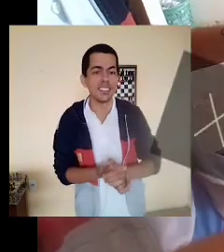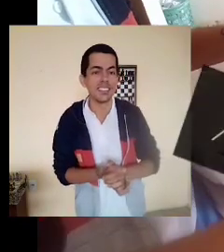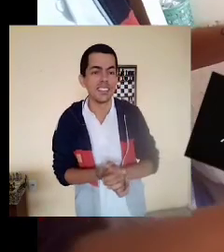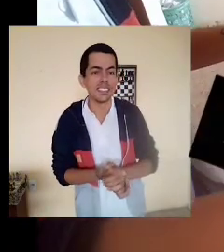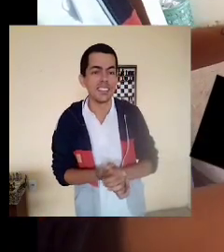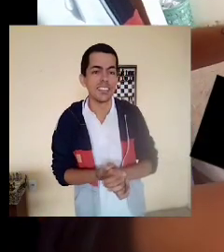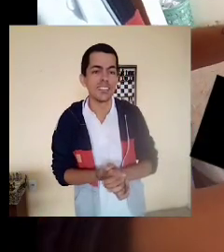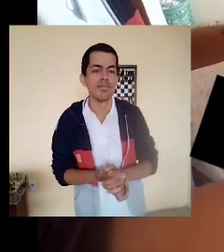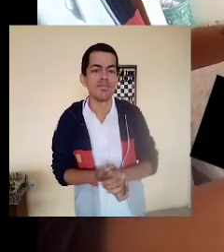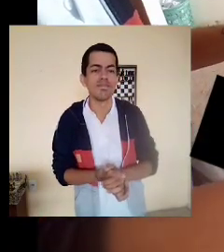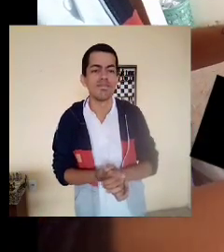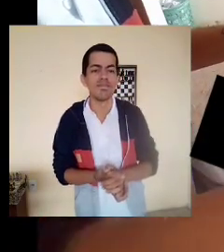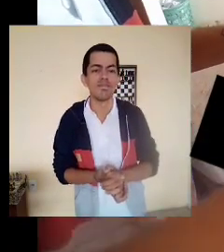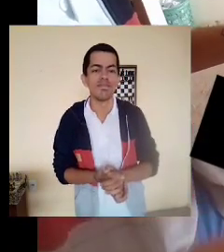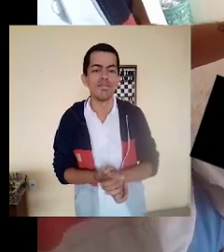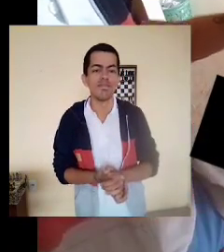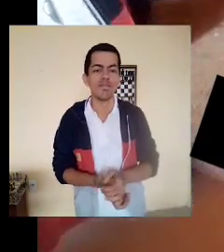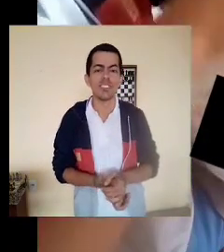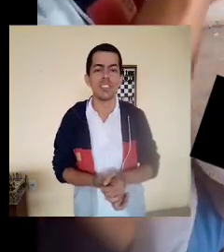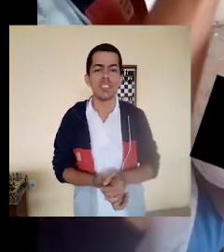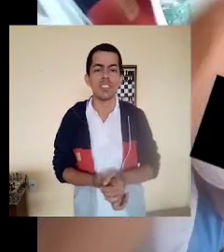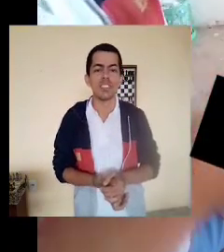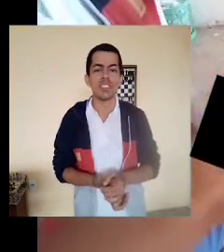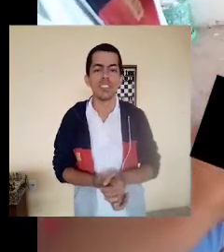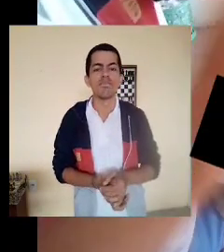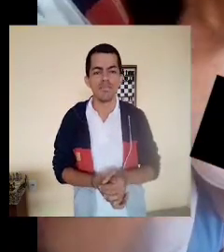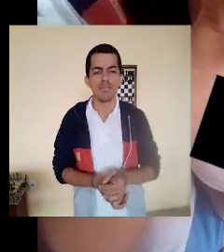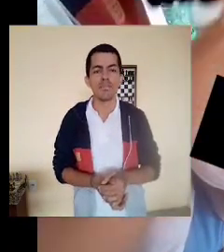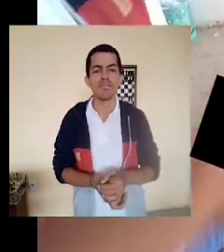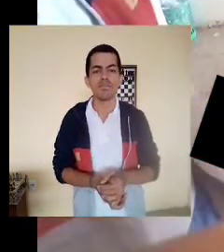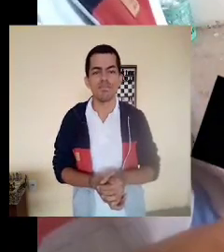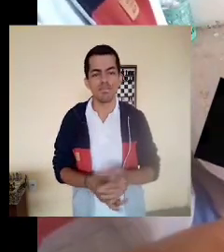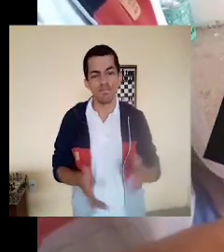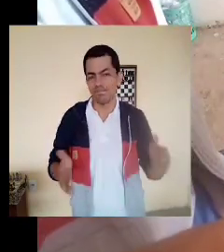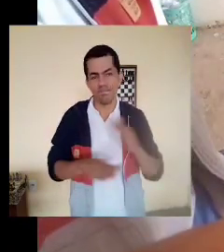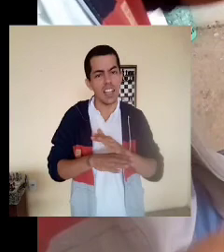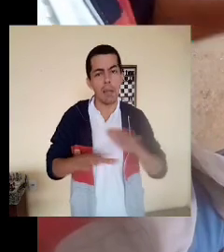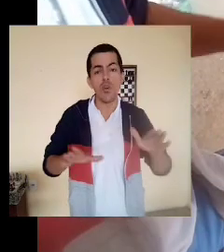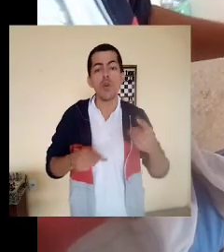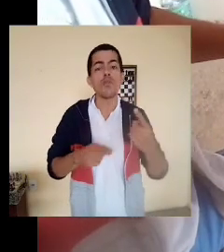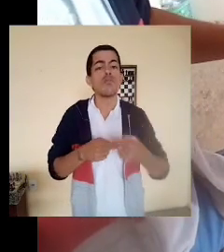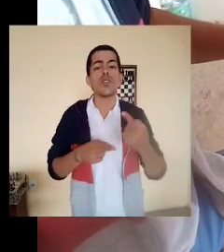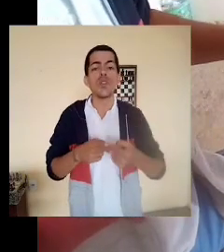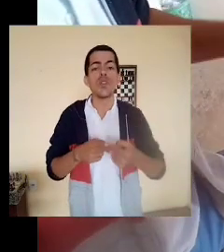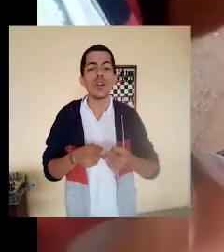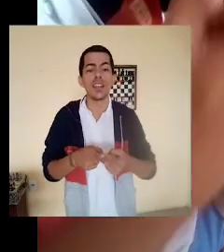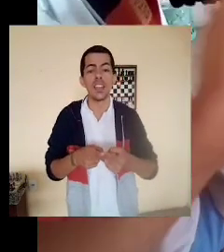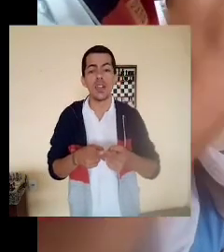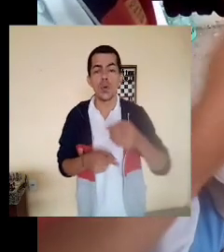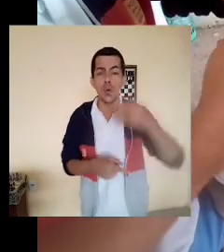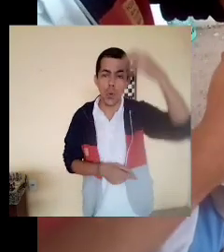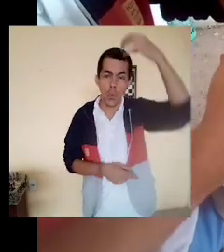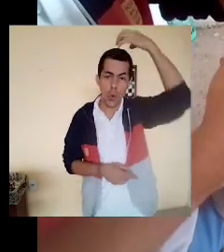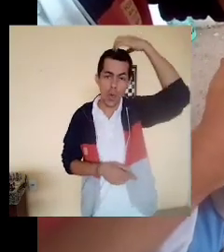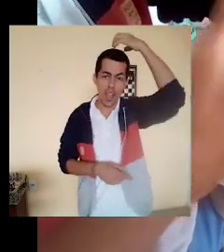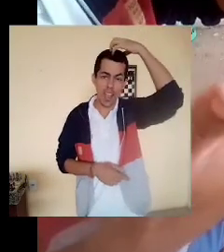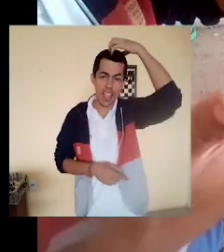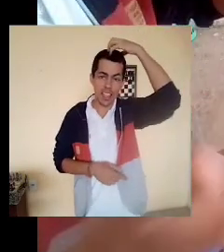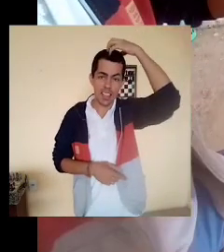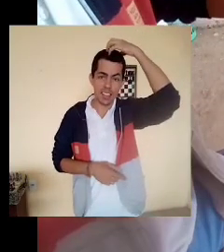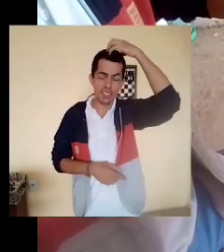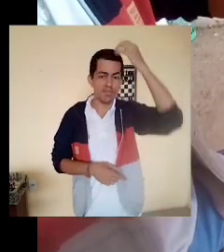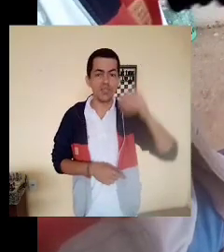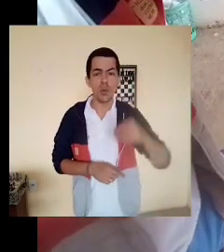o cavalo fez então a jogada errada aí, e aí acontece o checkmate. O rei negro, ele não